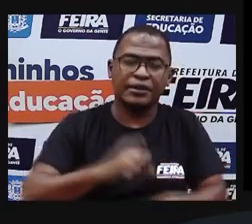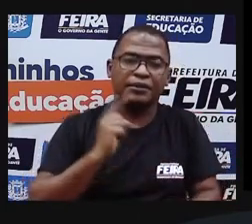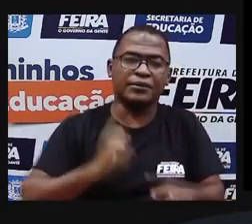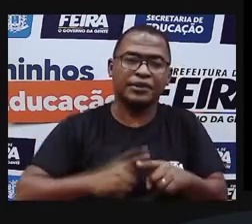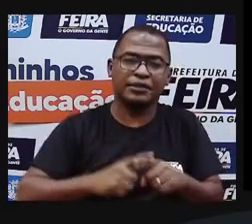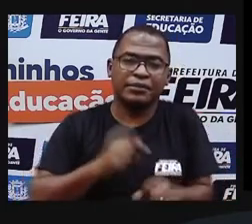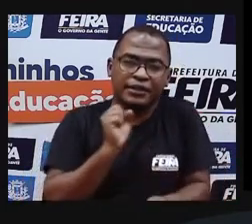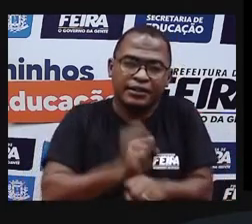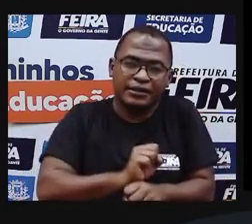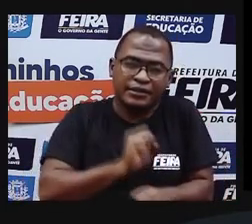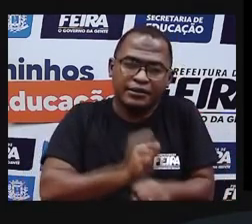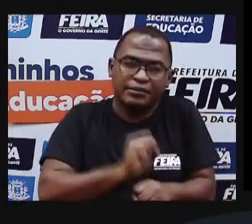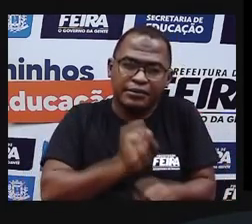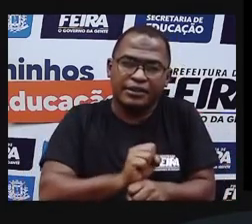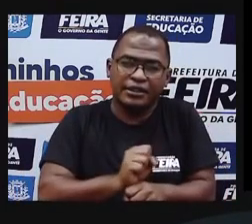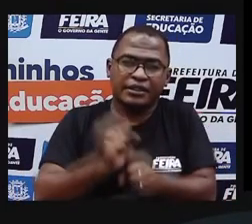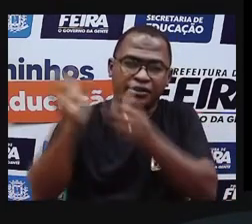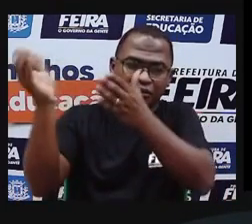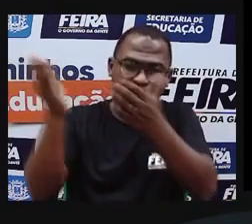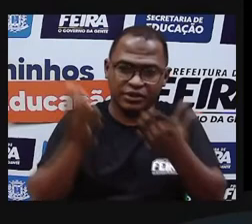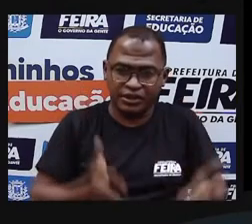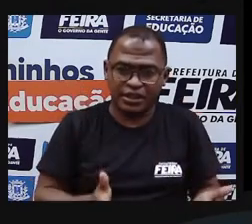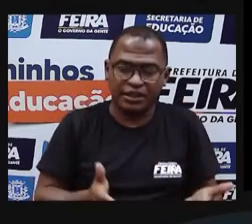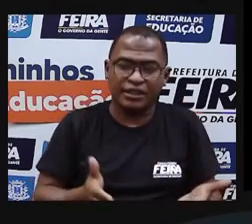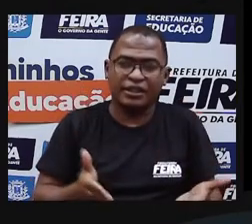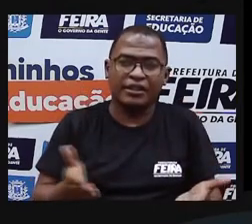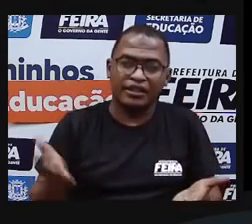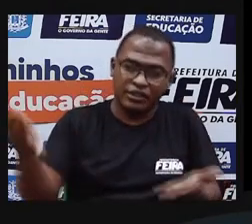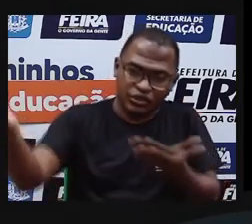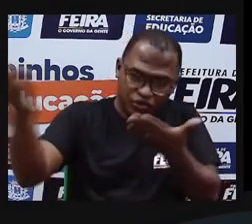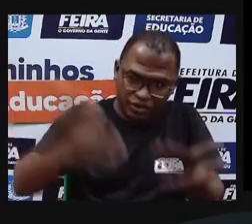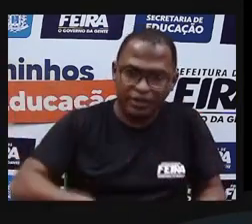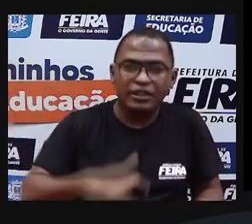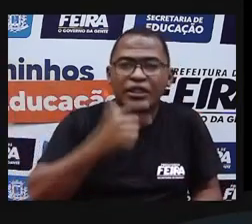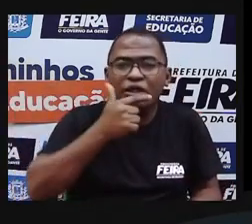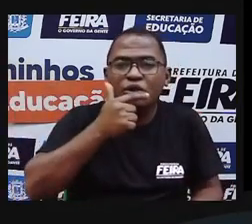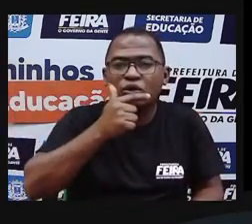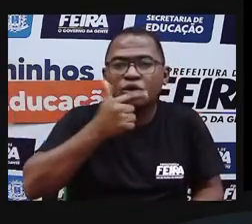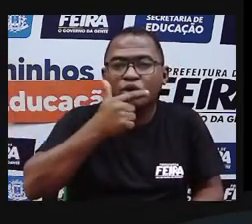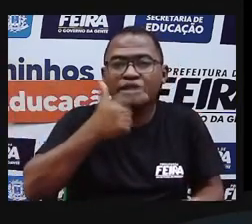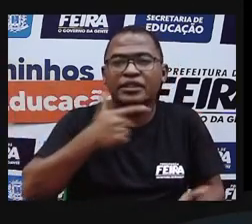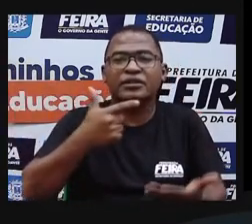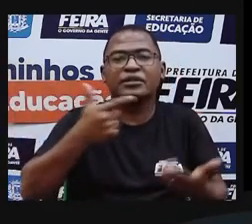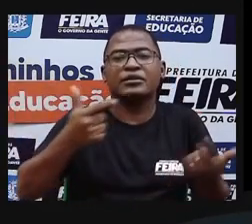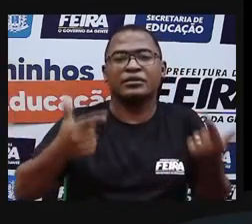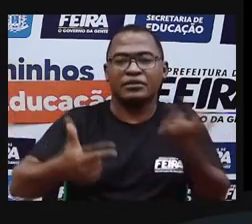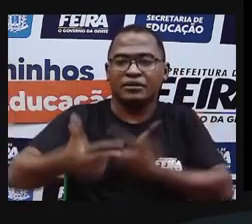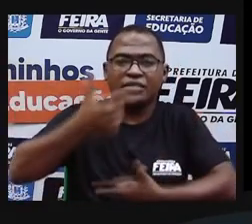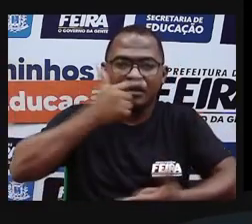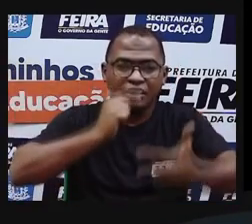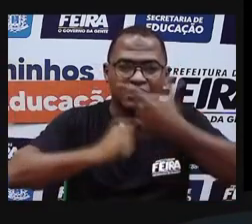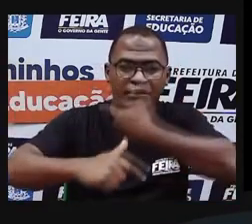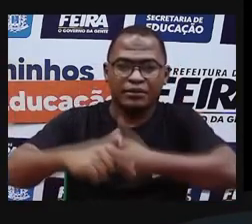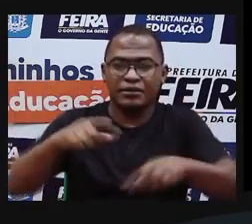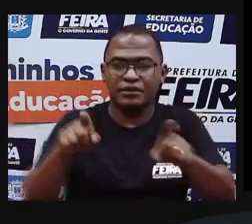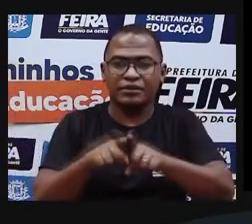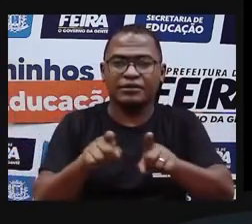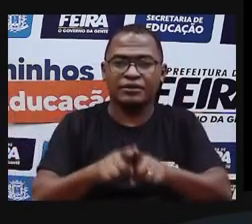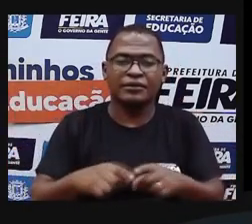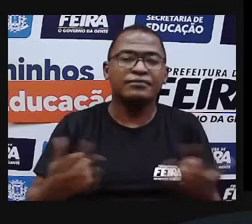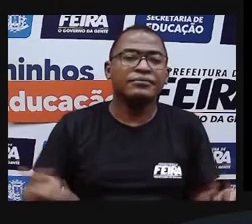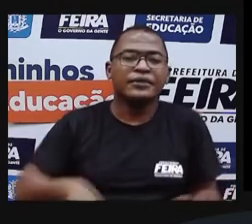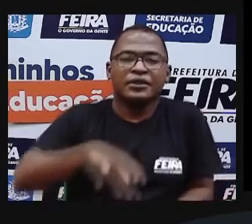chegada tão sonhada. Vesti o melhor sorriso, espalhei pelo chão o perfume da rosa